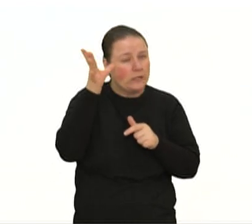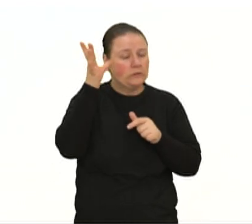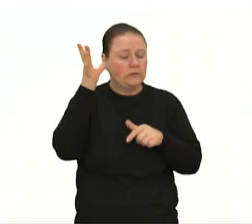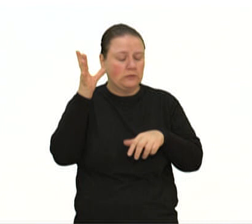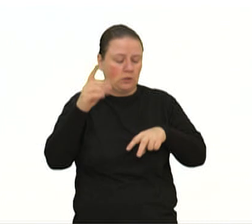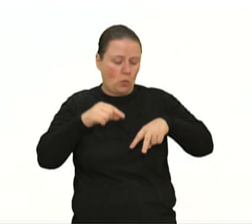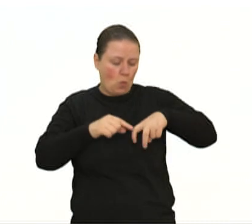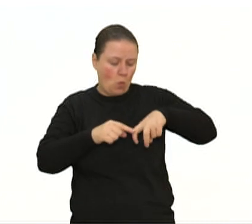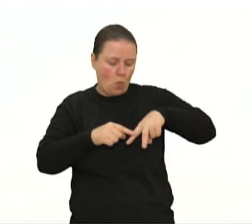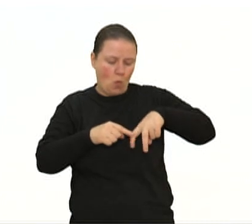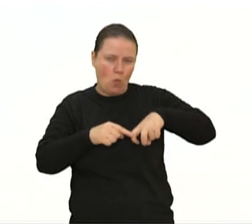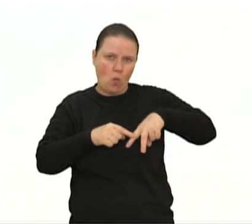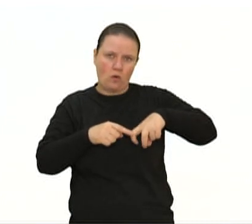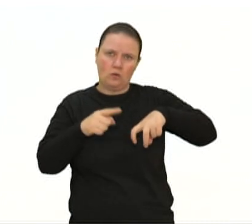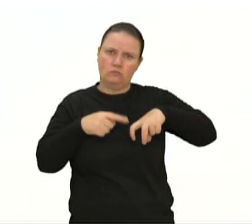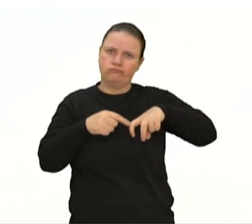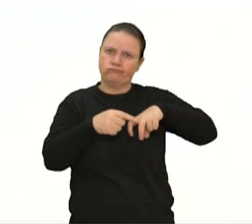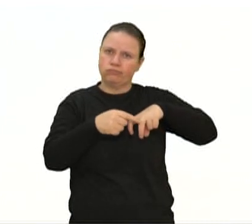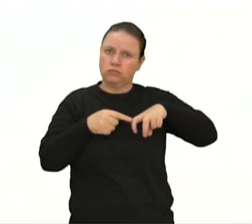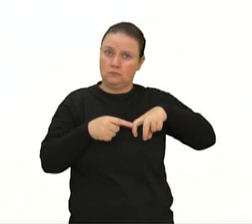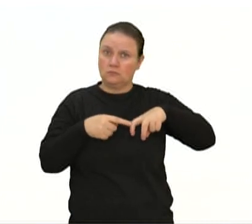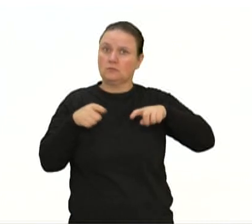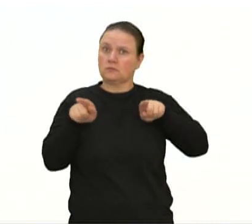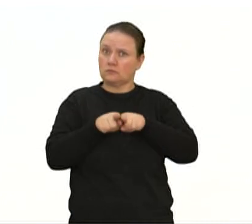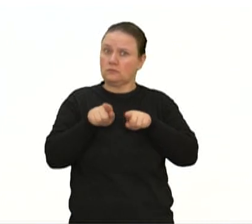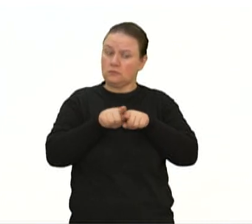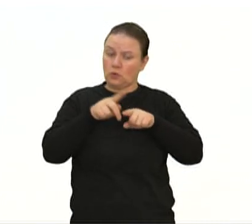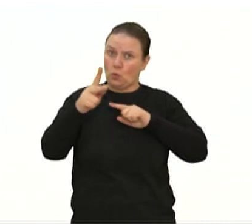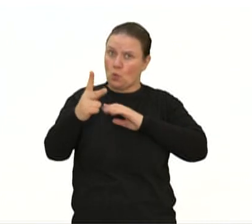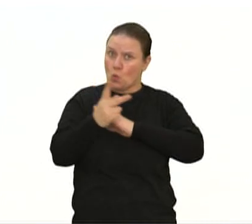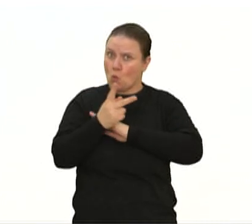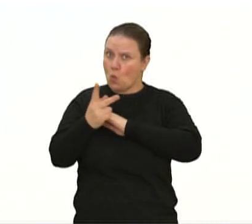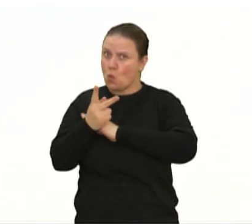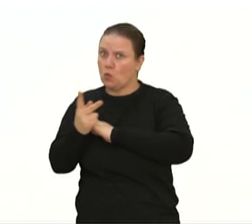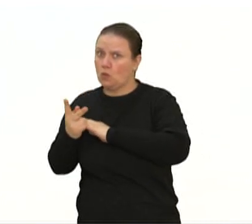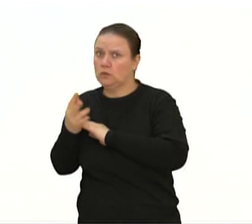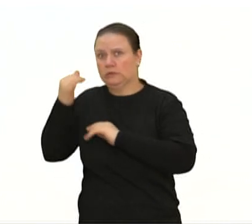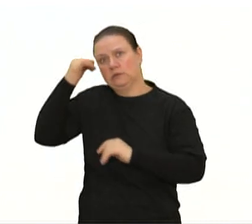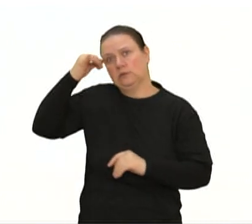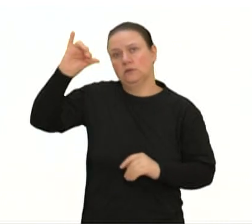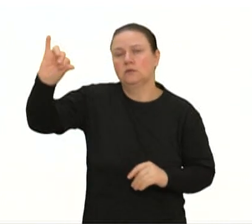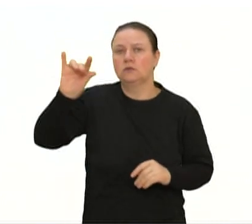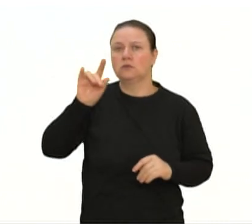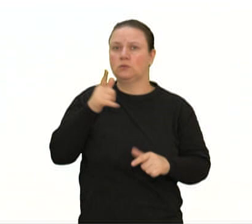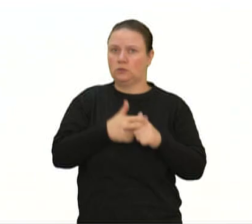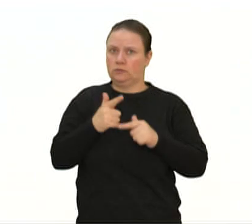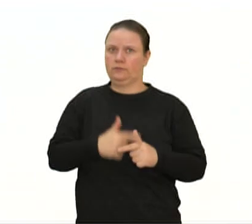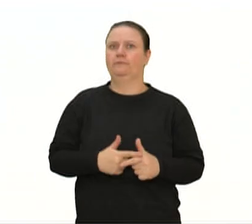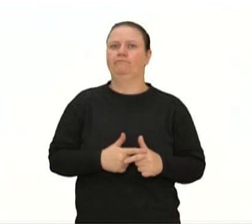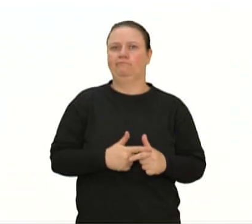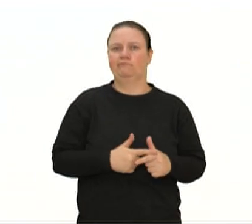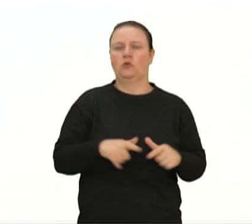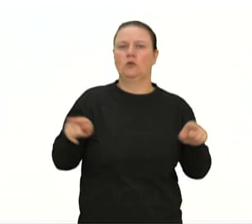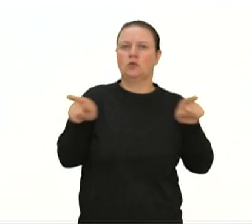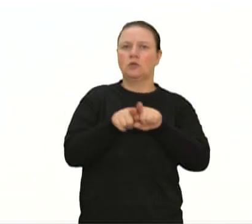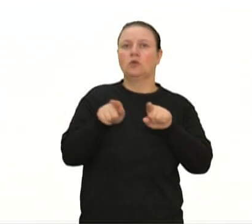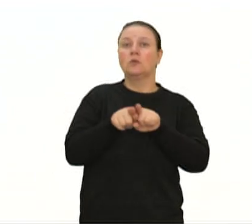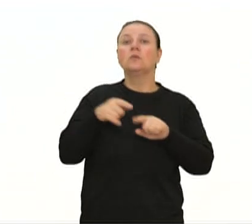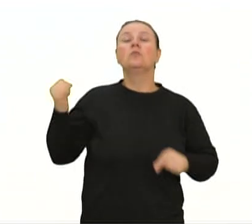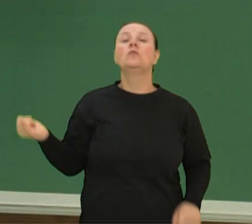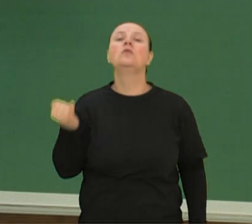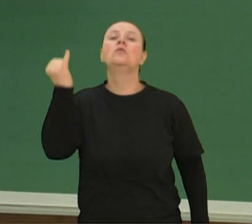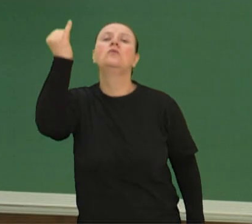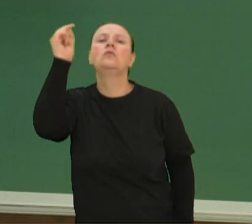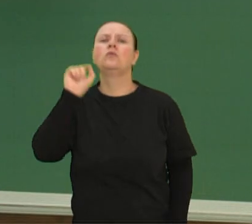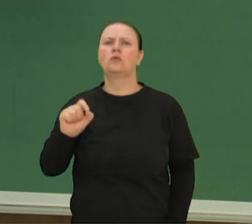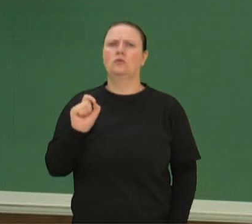articulação. Por isso é importante considerar todos aqueles cuidados, aquelas precauções que nós falamos anteriormente. E é importante considerar ainda